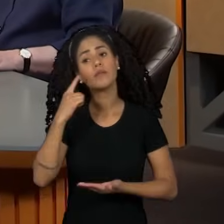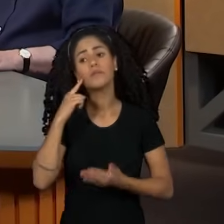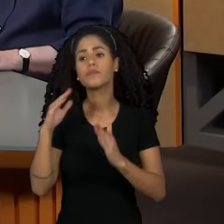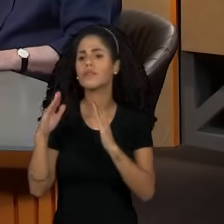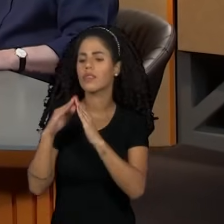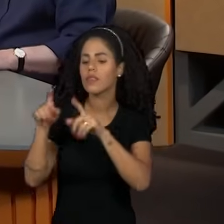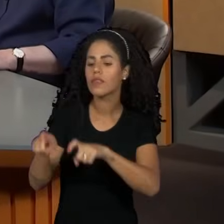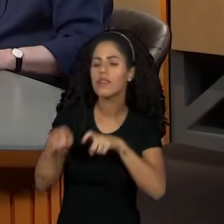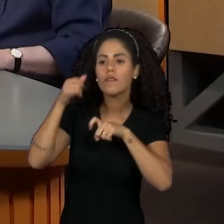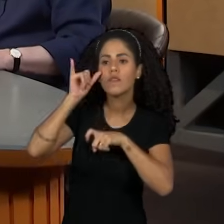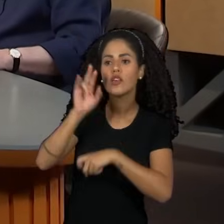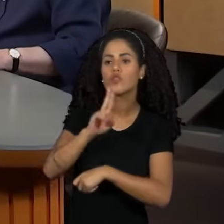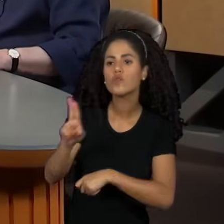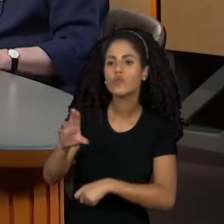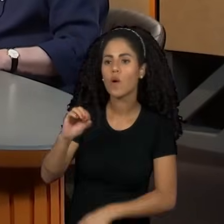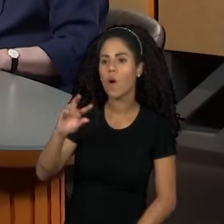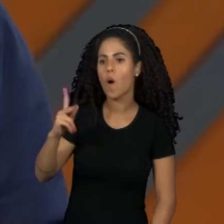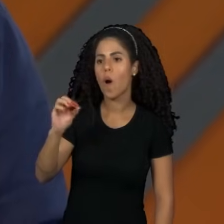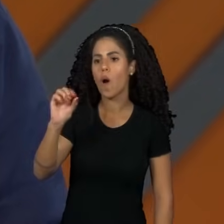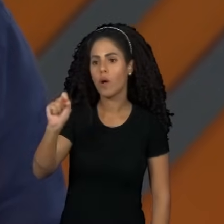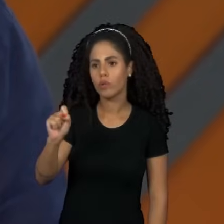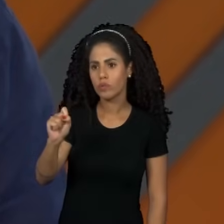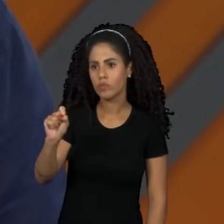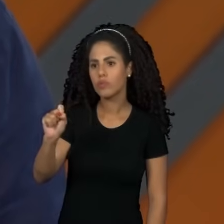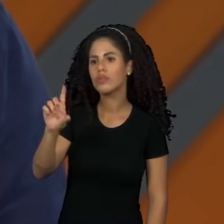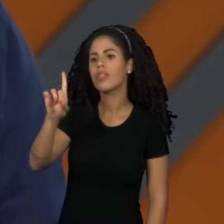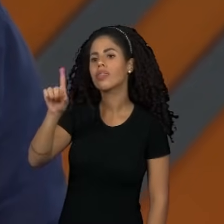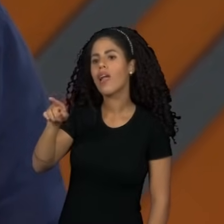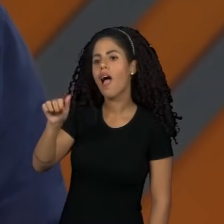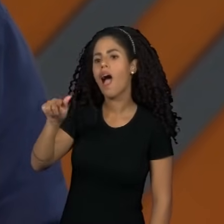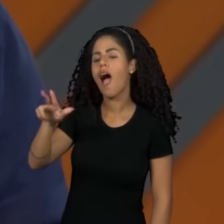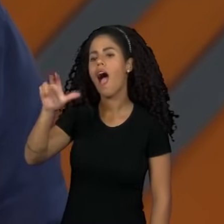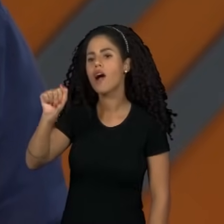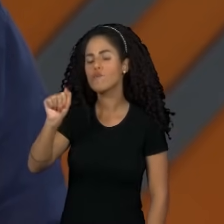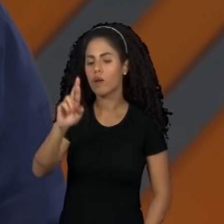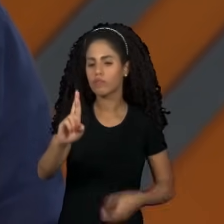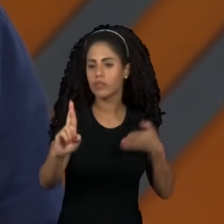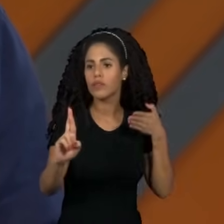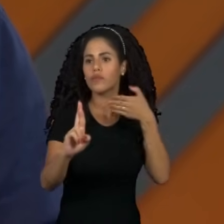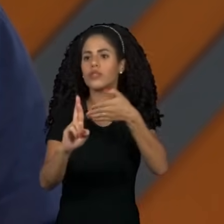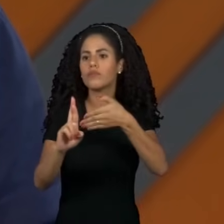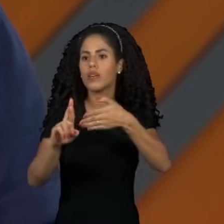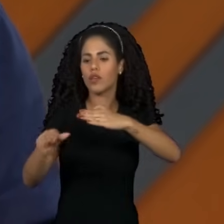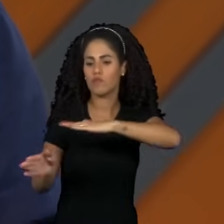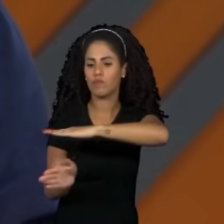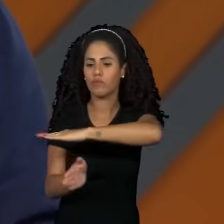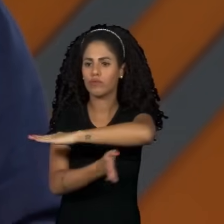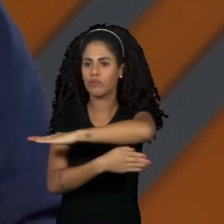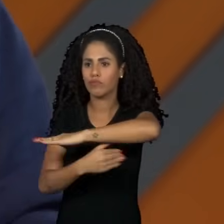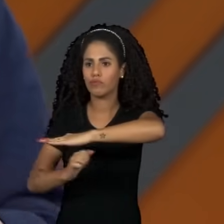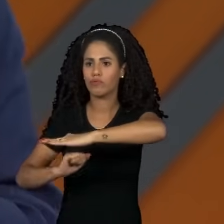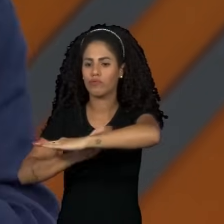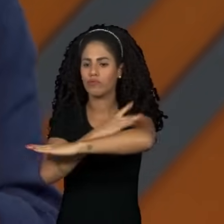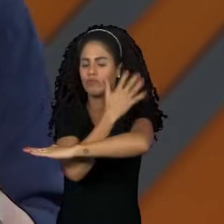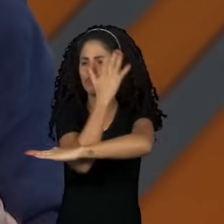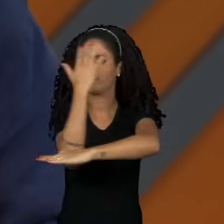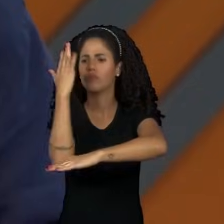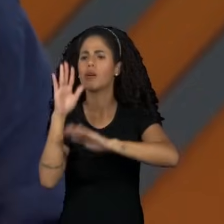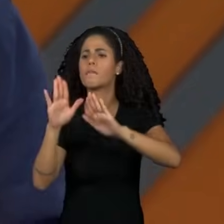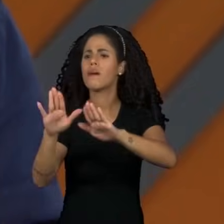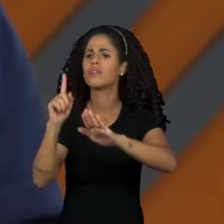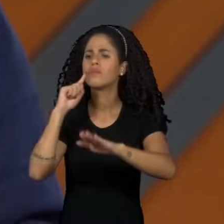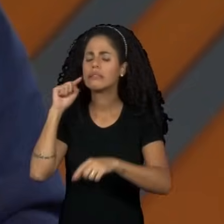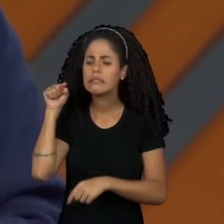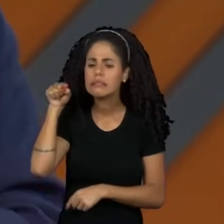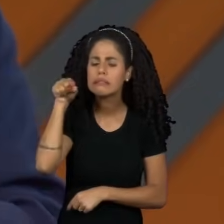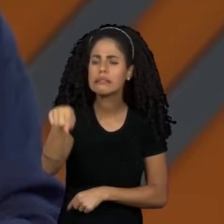se chama Olhos d'Água e é uma referência em biodiversidade. Mas quando você chegou